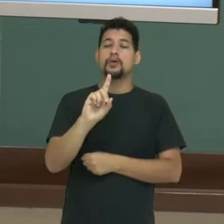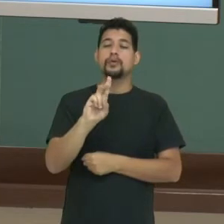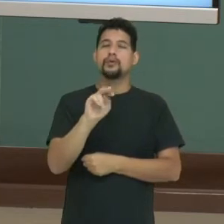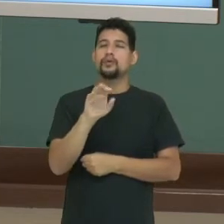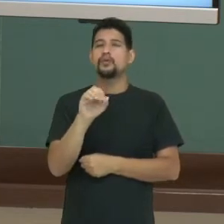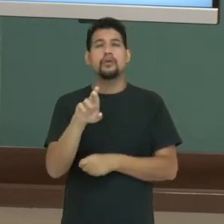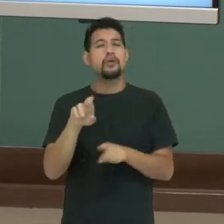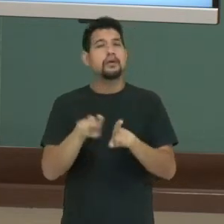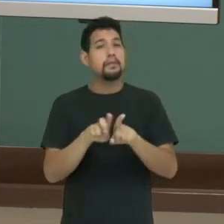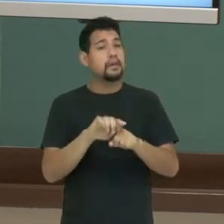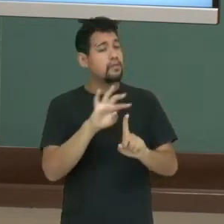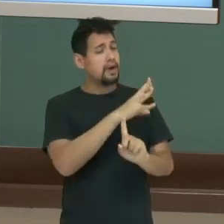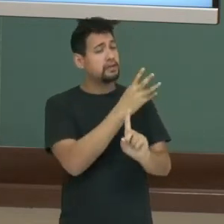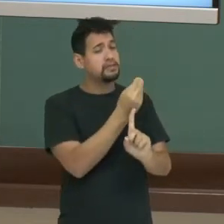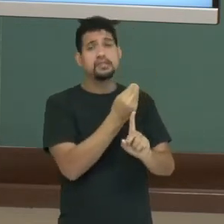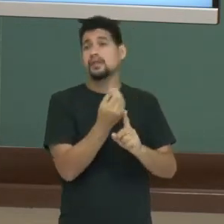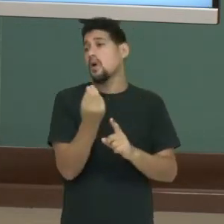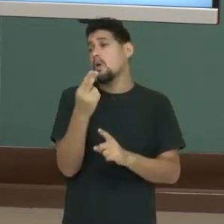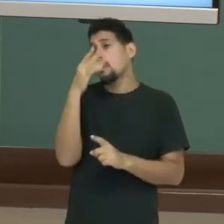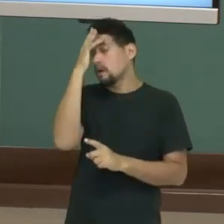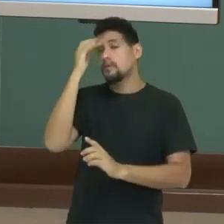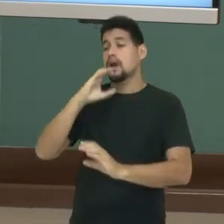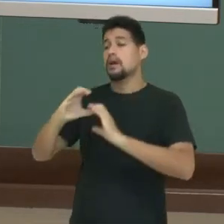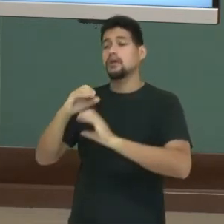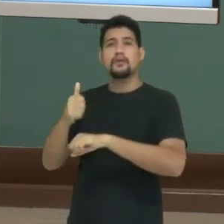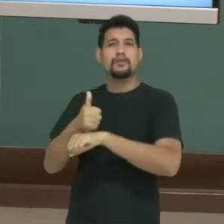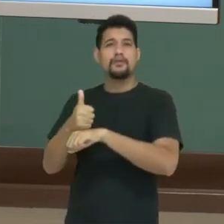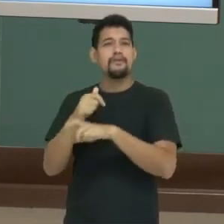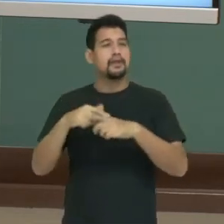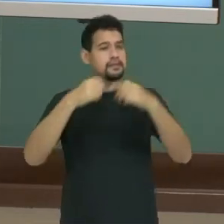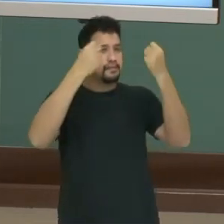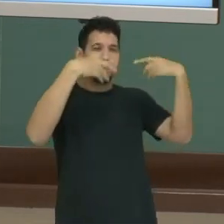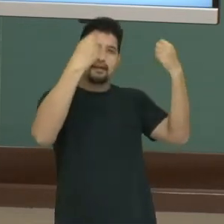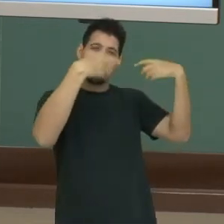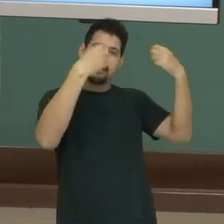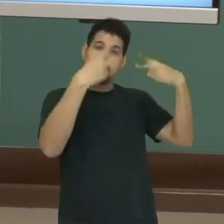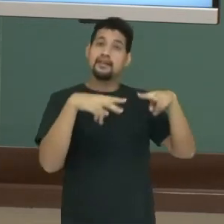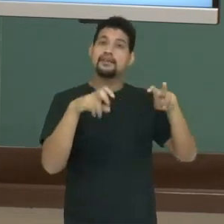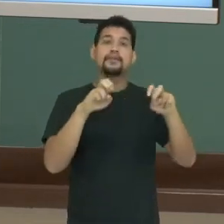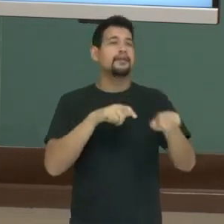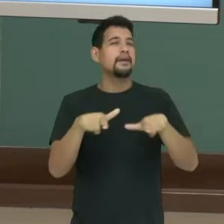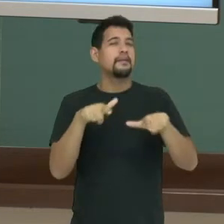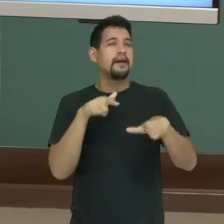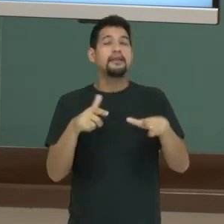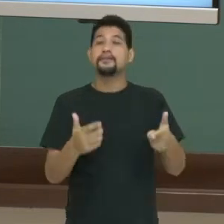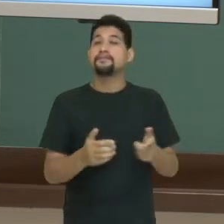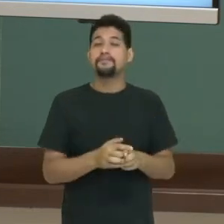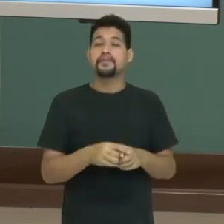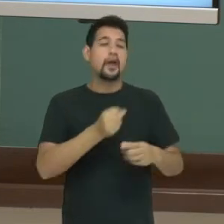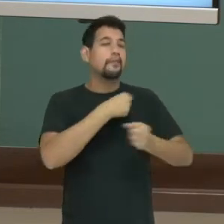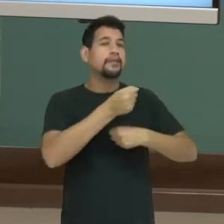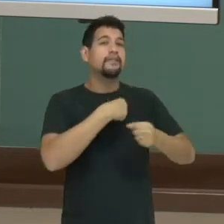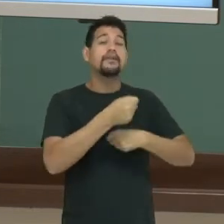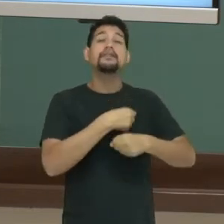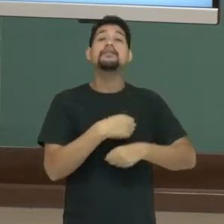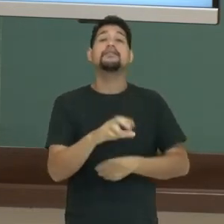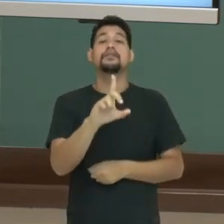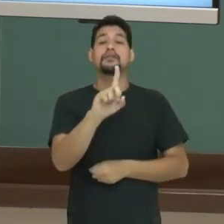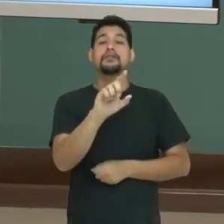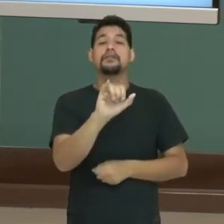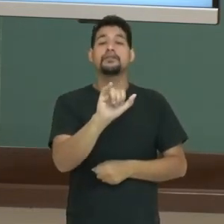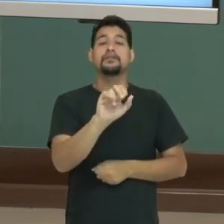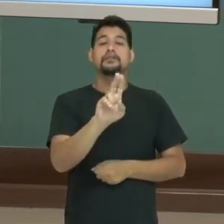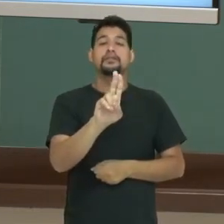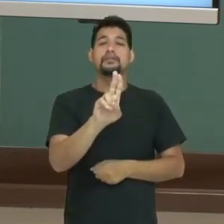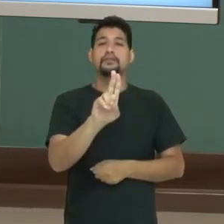o próprio cantor, e ele vai falar sobre aquele produto, sobre aquela obra que está sendo lançada. Então é uma entrevista de divulgação para o